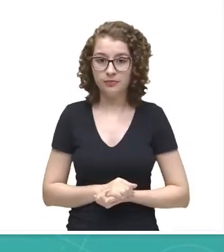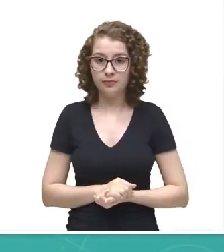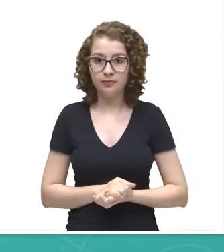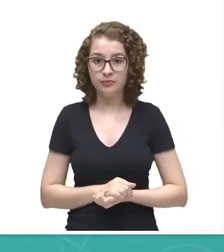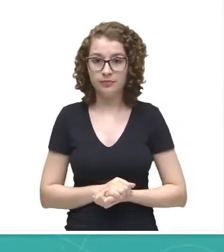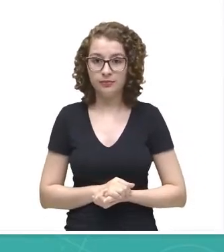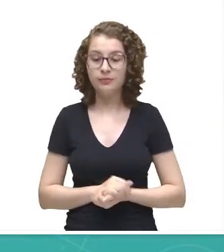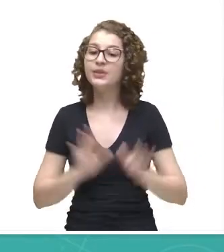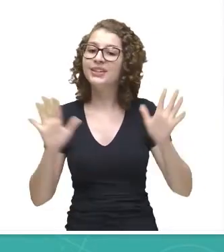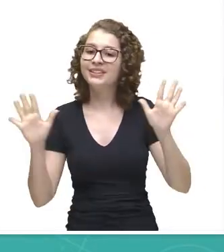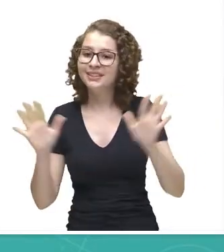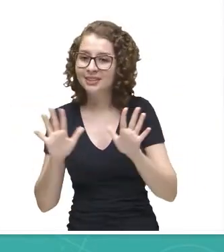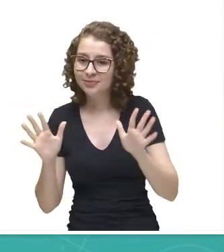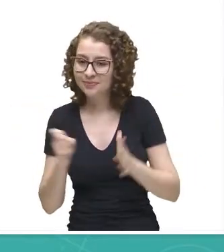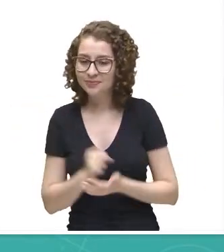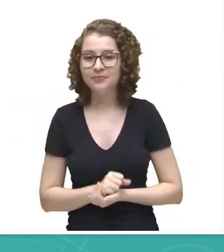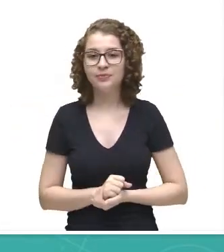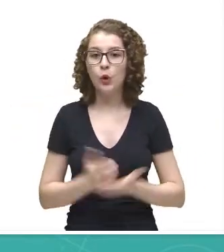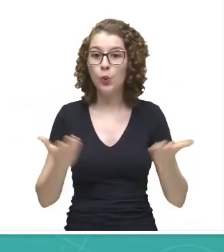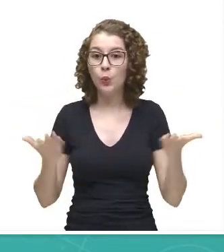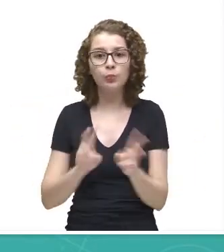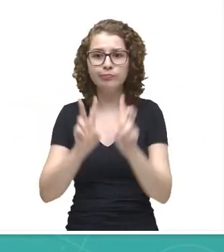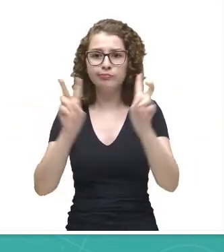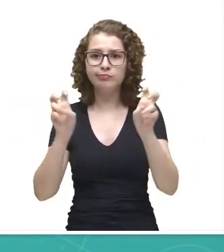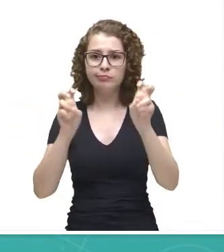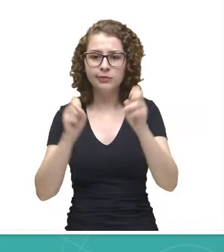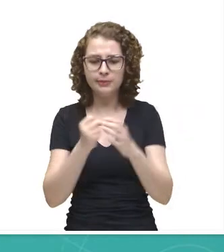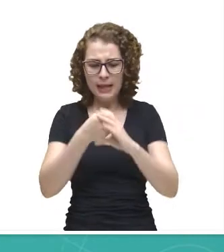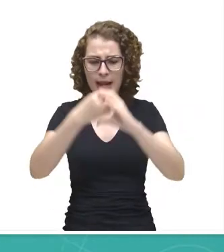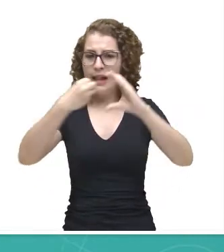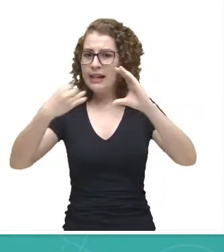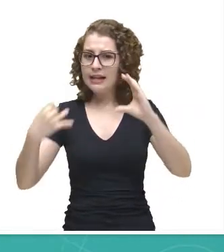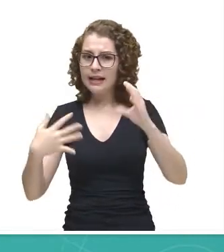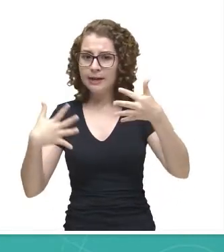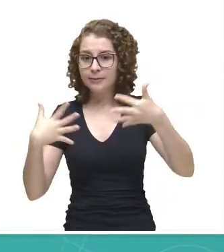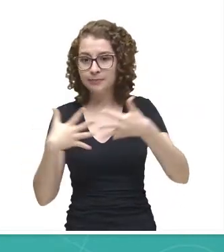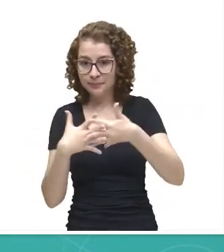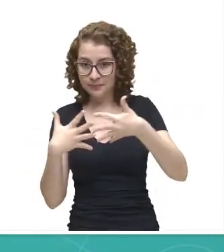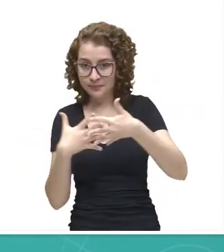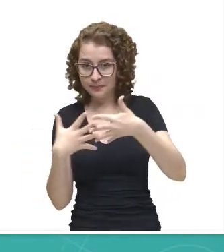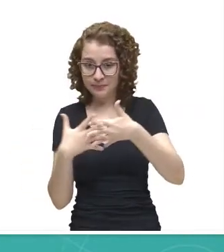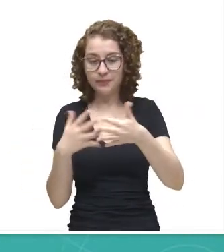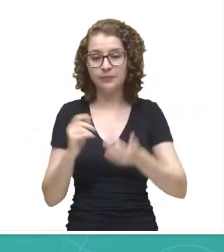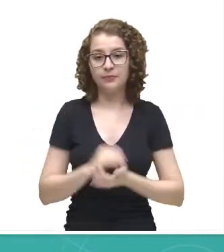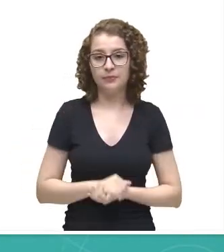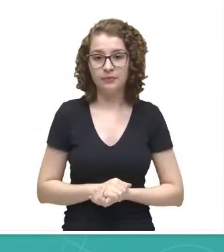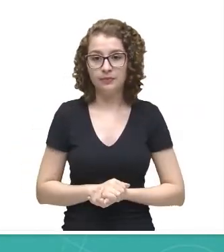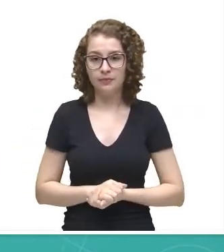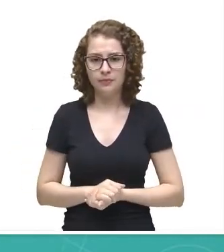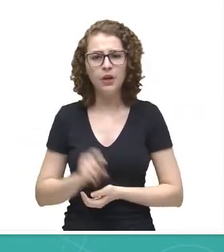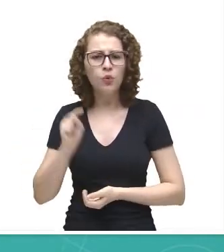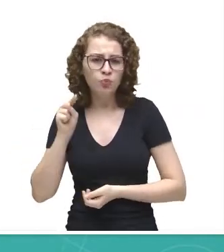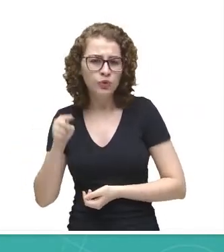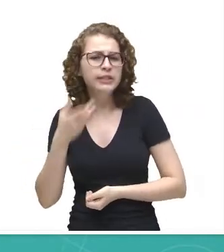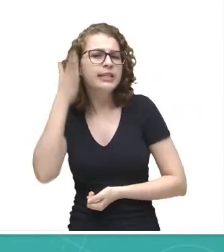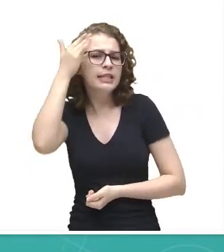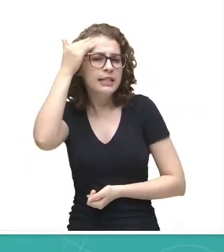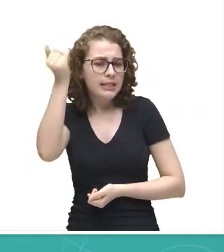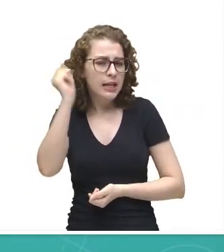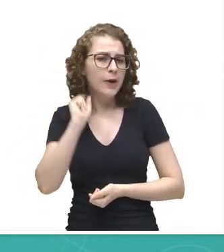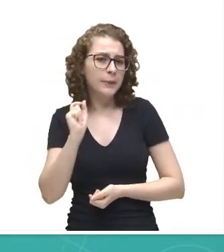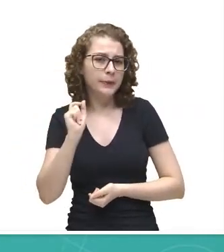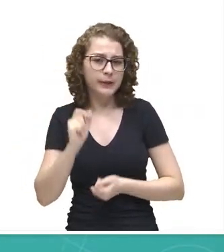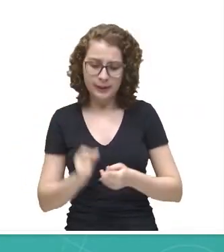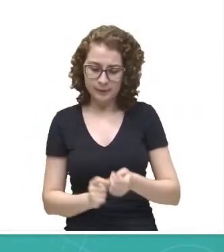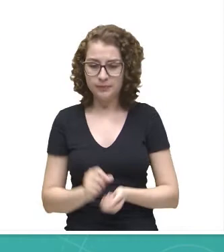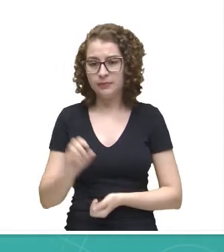Olá, alunos! Vamos falar hoje sobre as características do tecido conjuntivo. Você já sabe que tecido é um